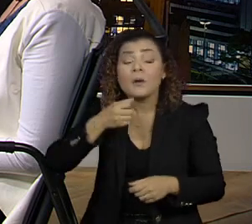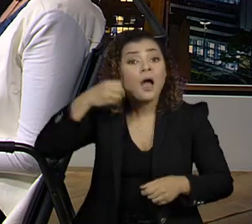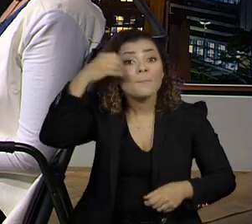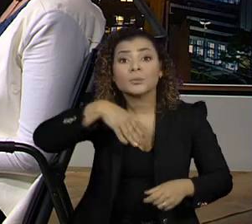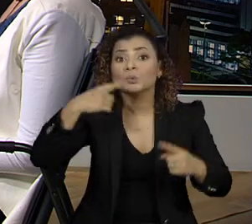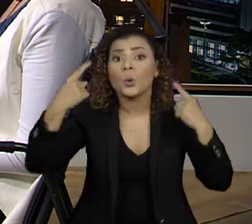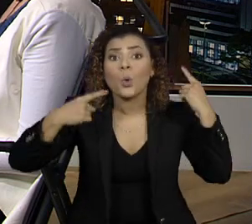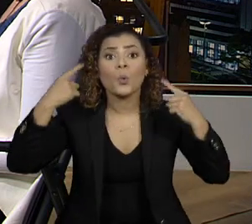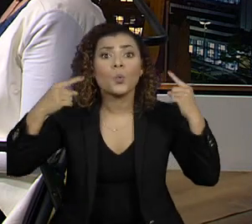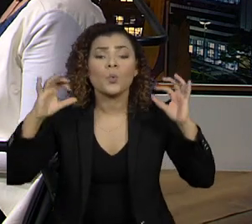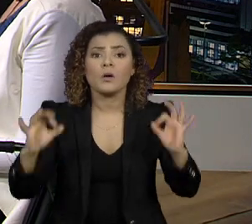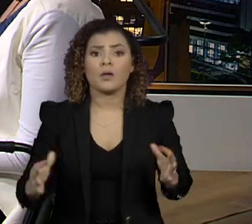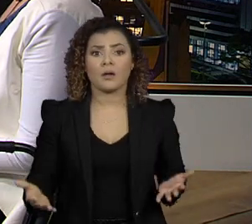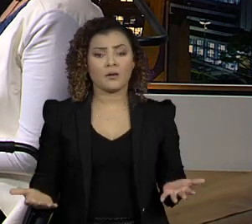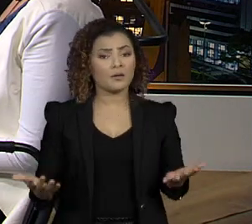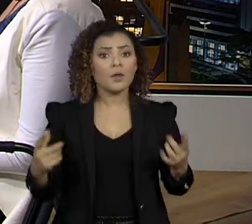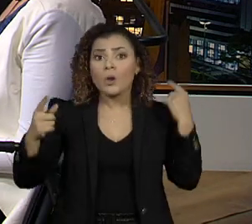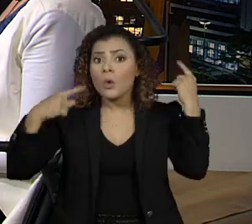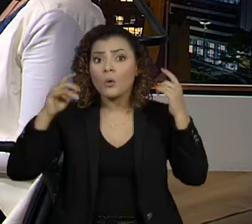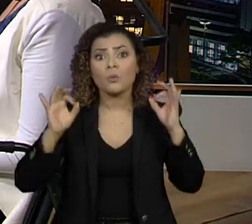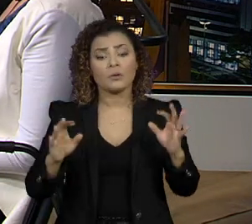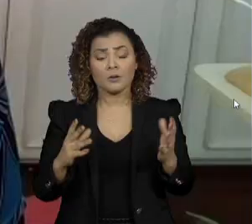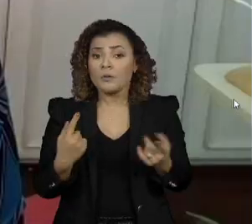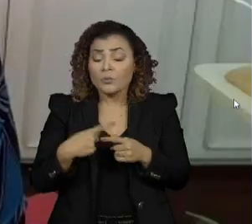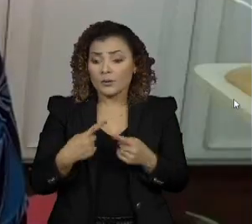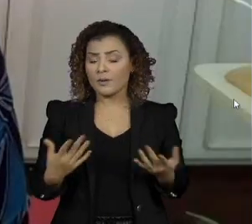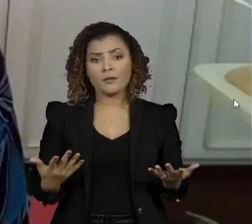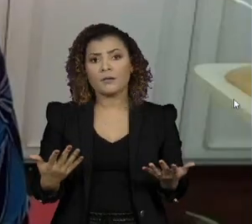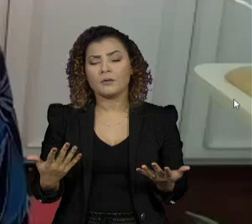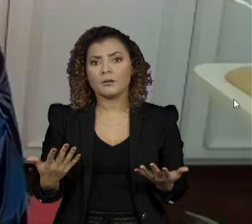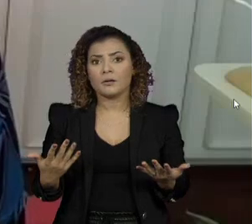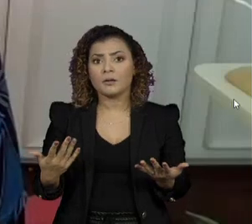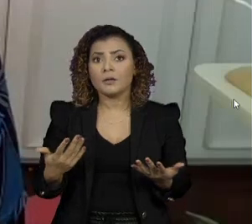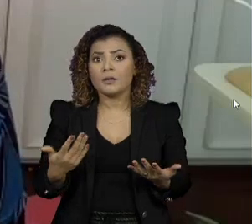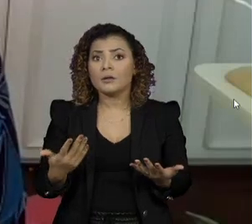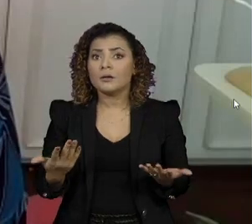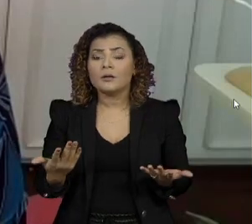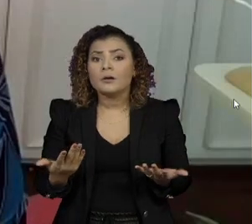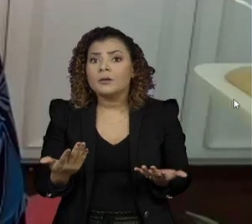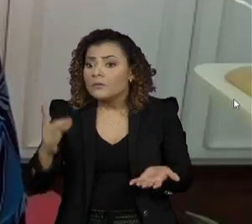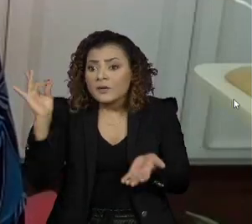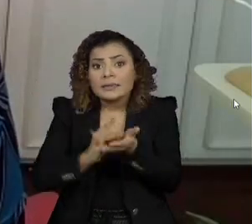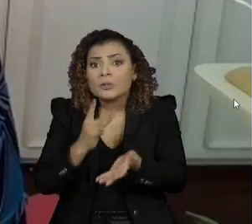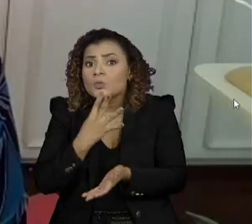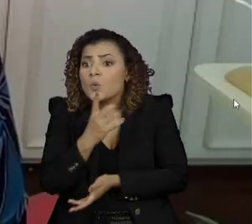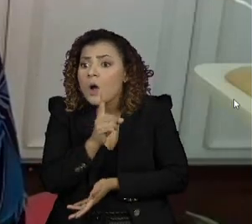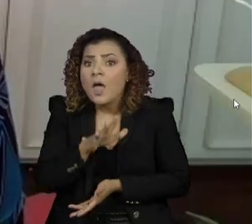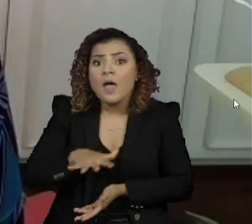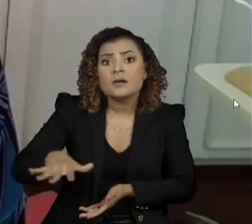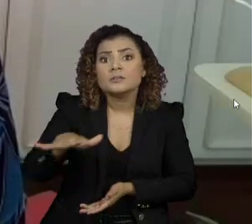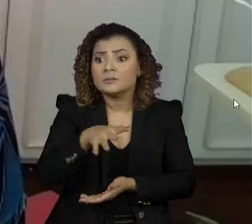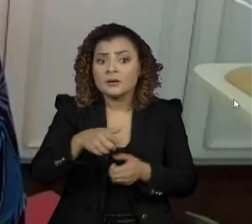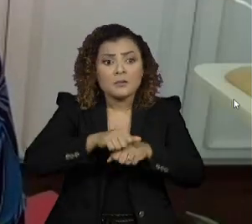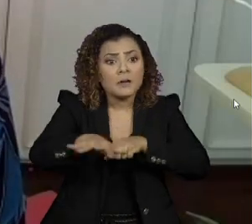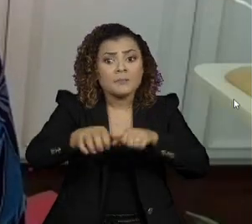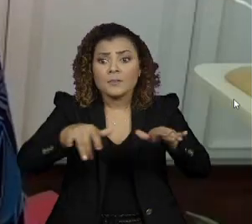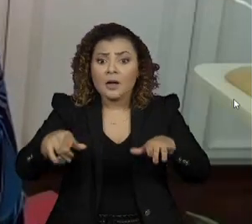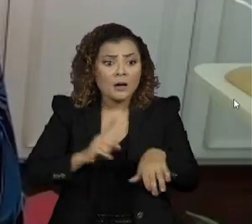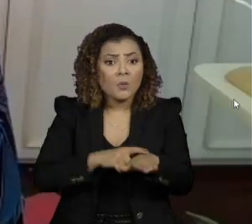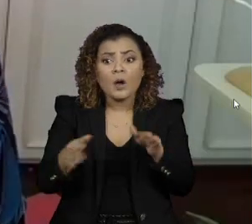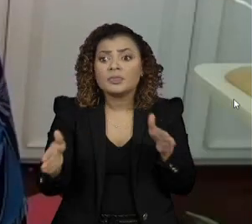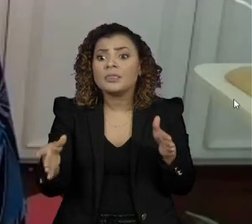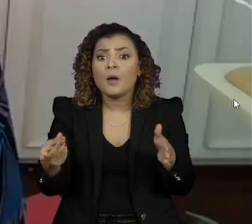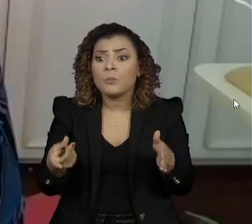vista científico, porque nós temos aí um desconhecimento total sobre a extensão e a duração